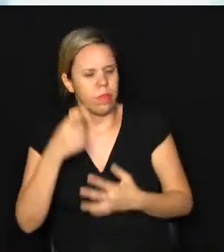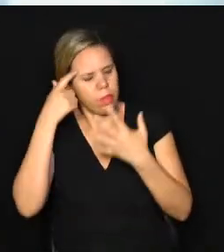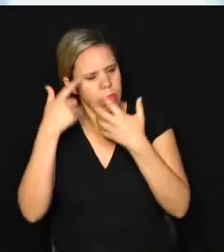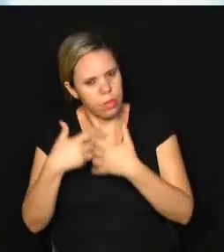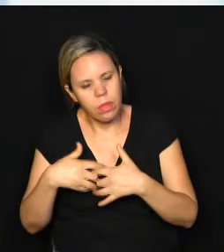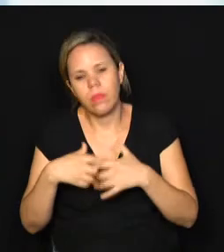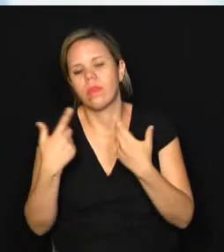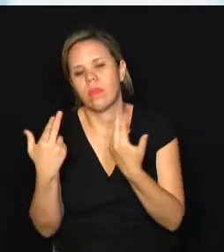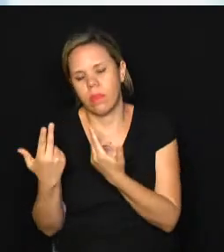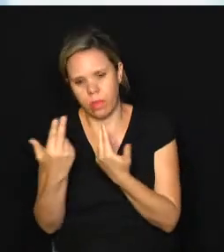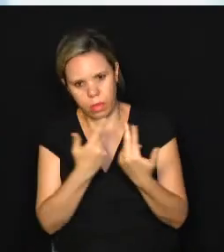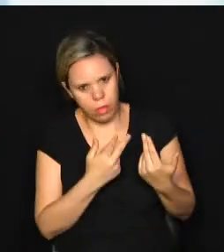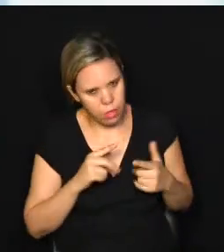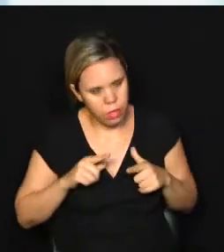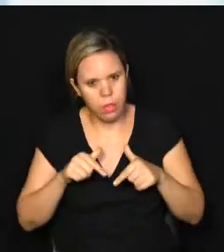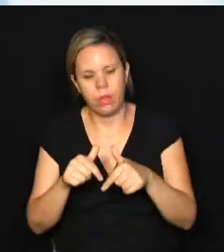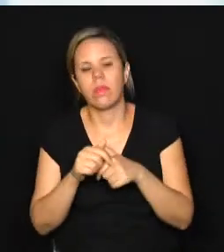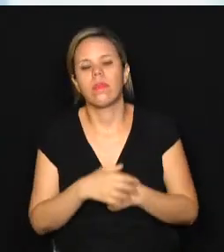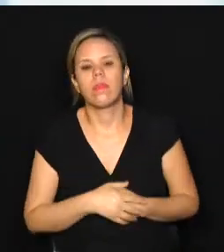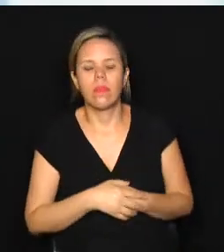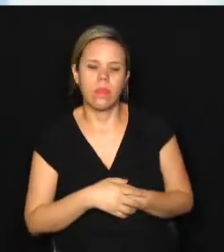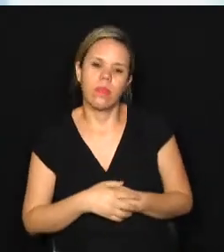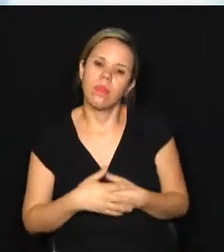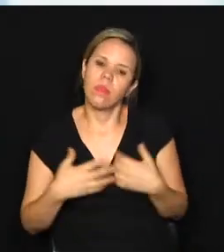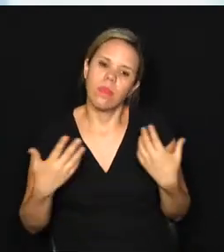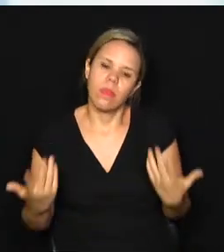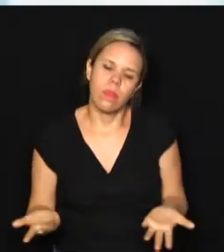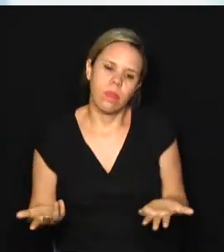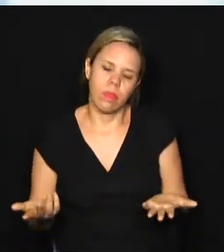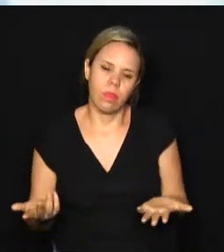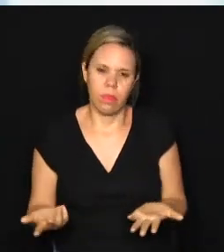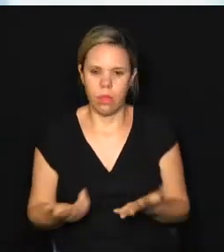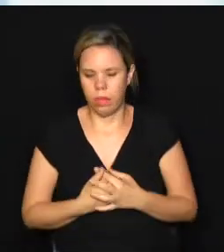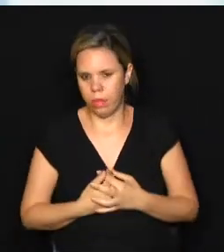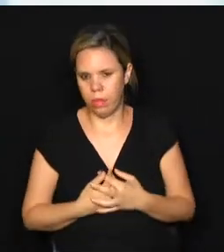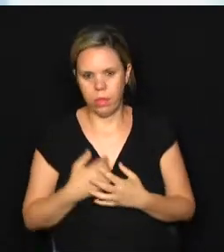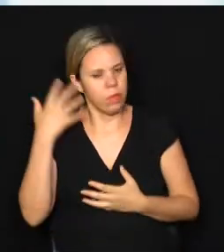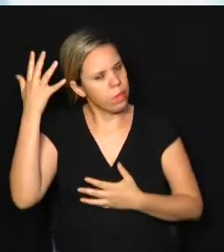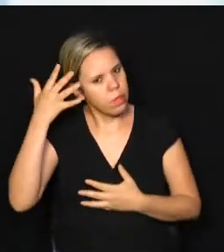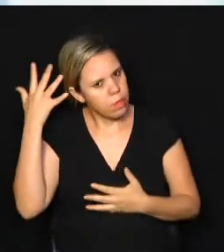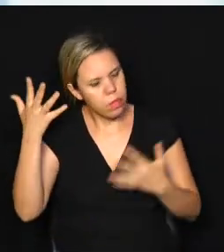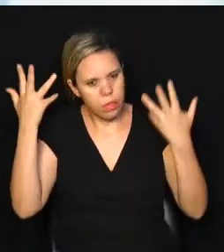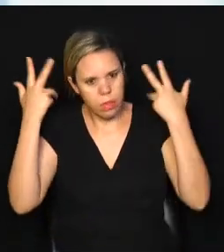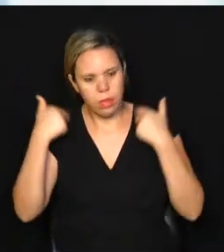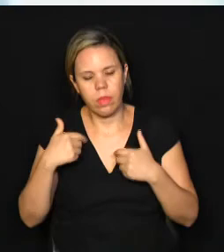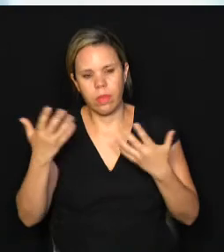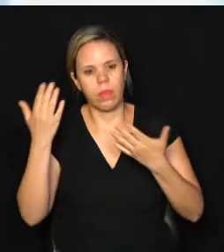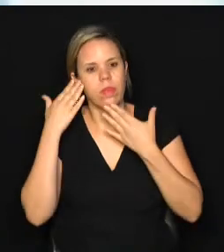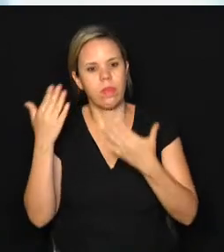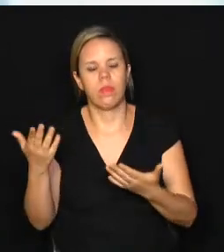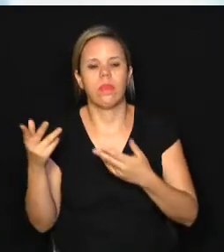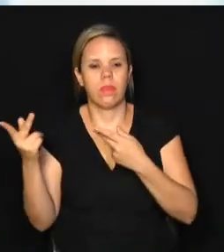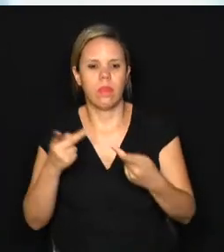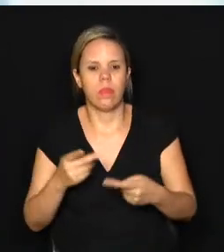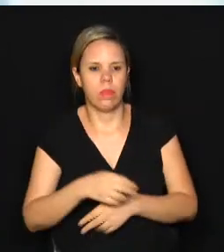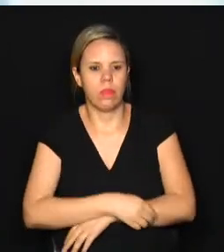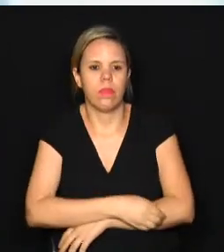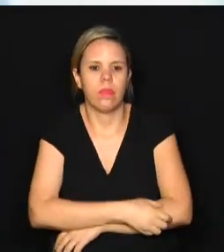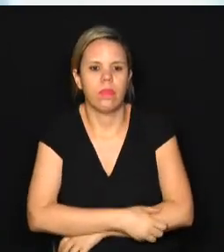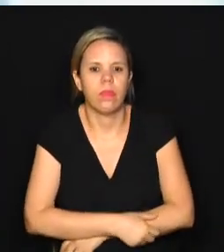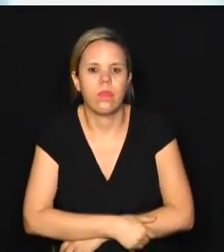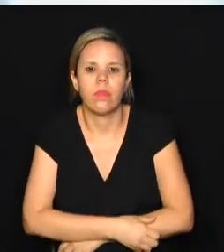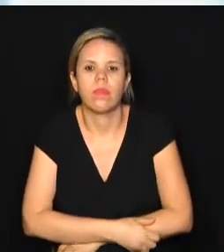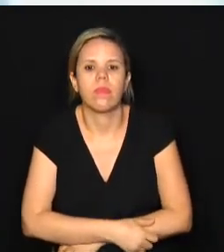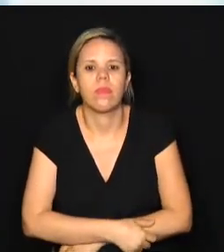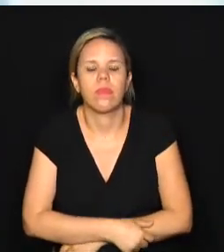e está agindo da mesma forma, né? Então, em nome do Fórum Popular da Natureza, eu queria agradecer o convite.